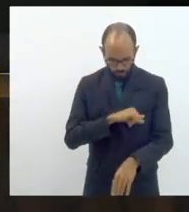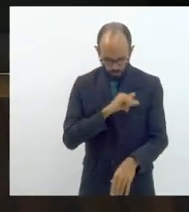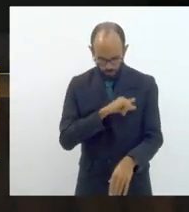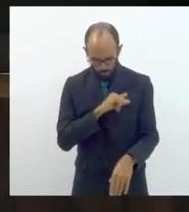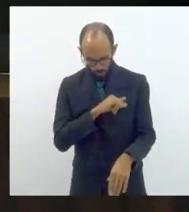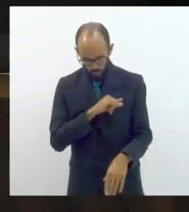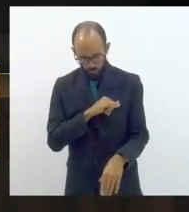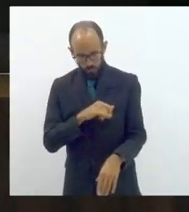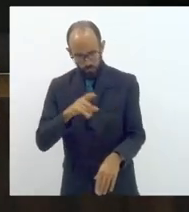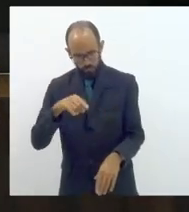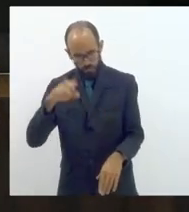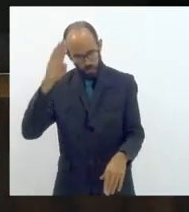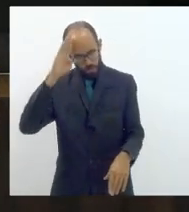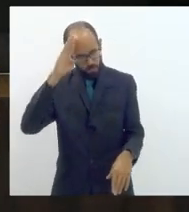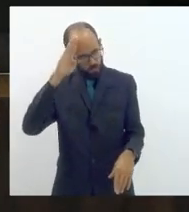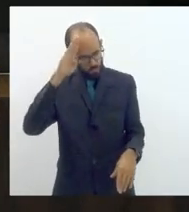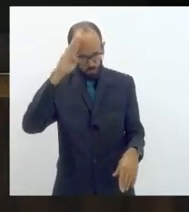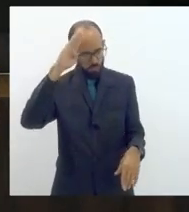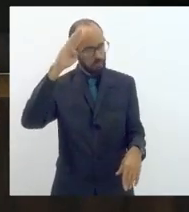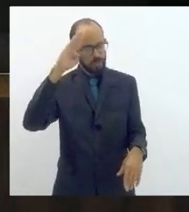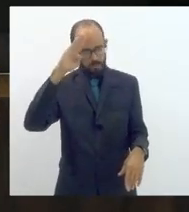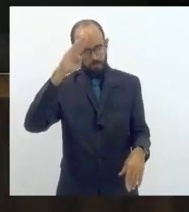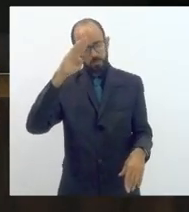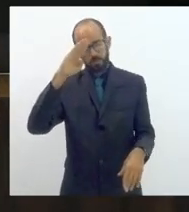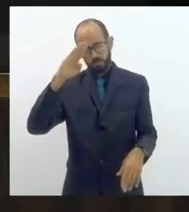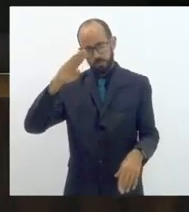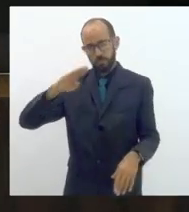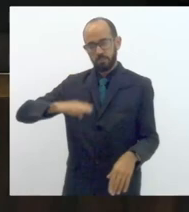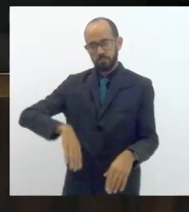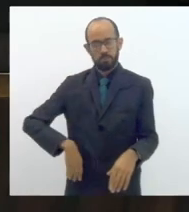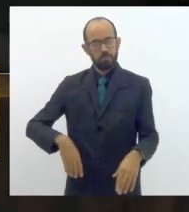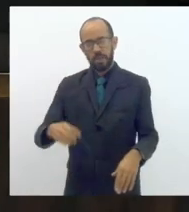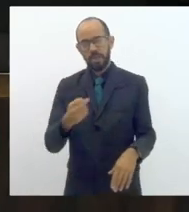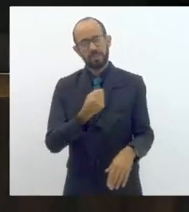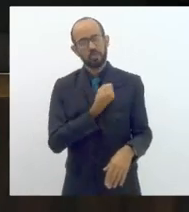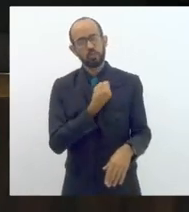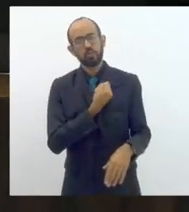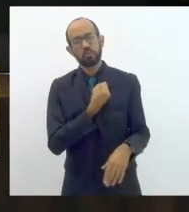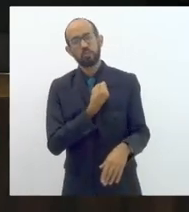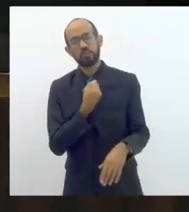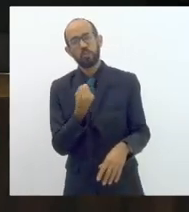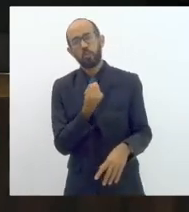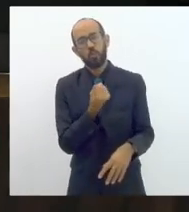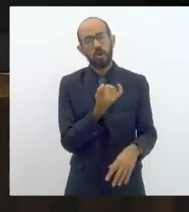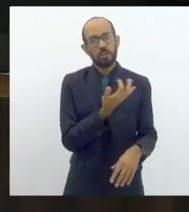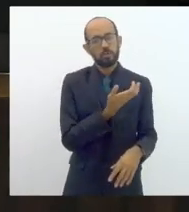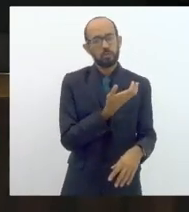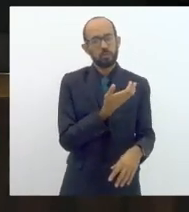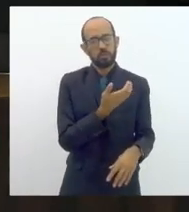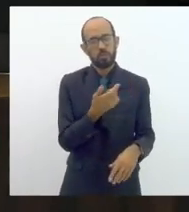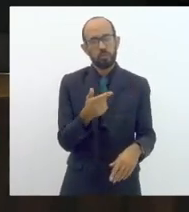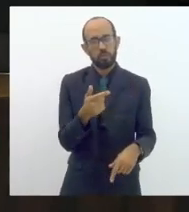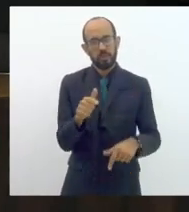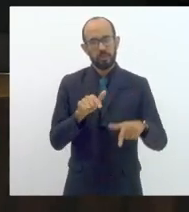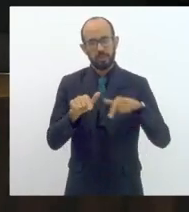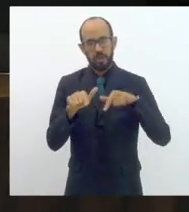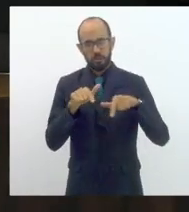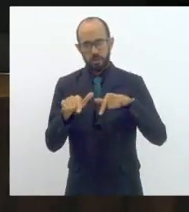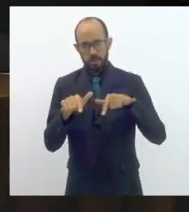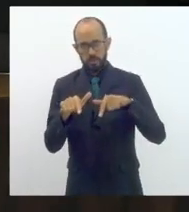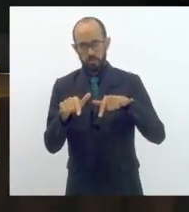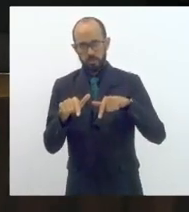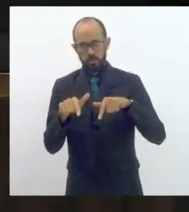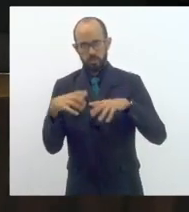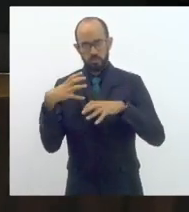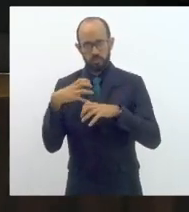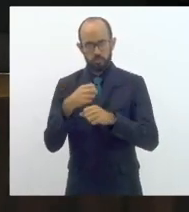dos principais índices de desemprego do país. O nosso Estado, segundo dados